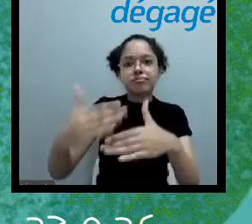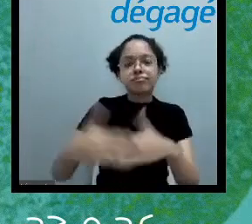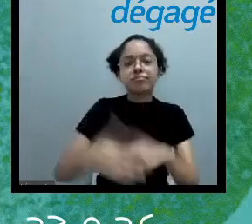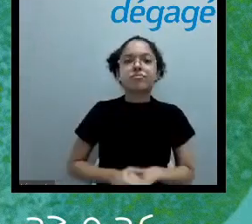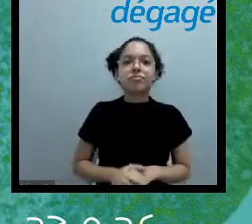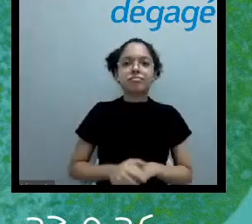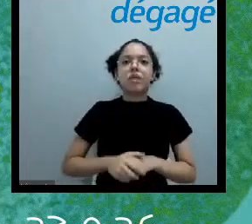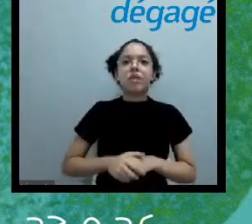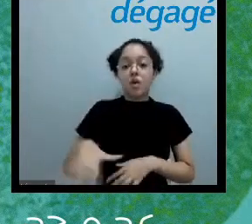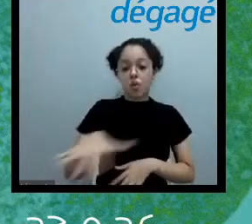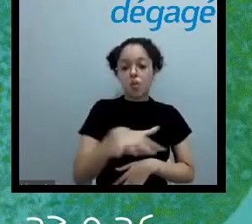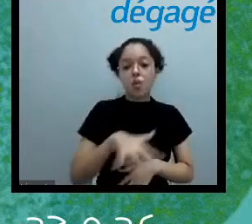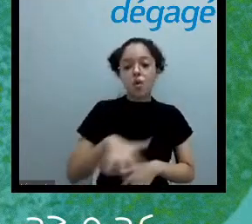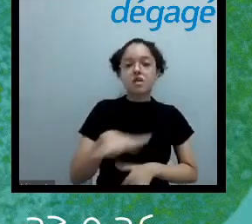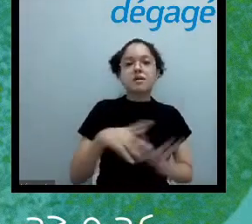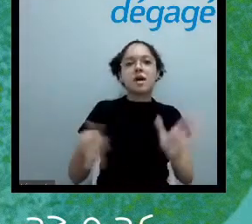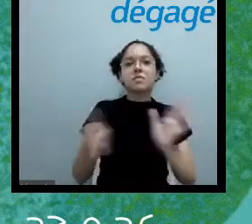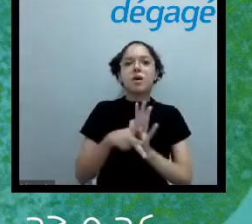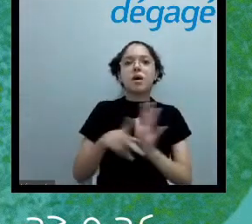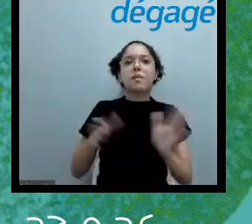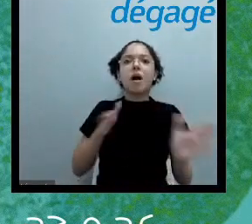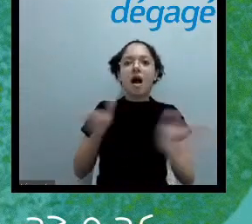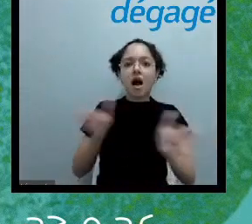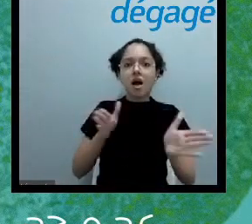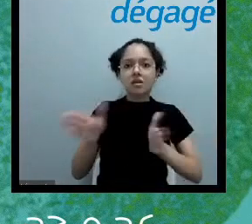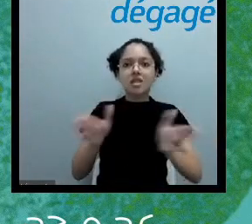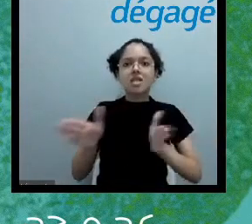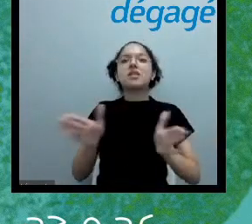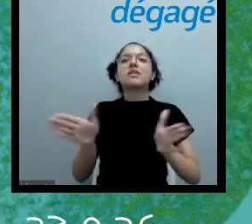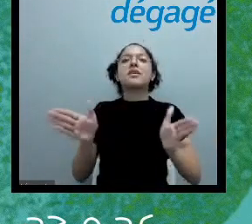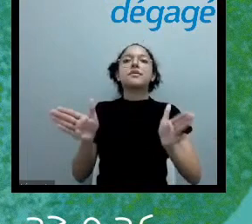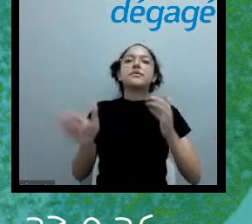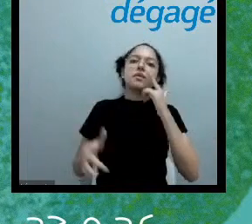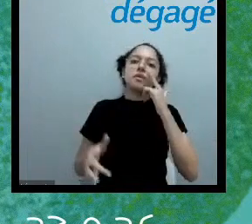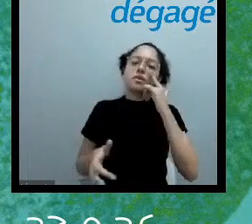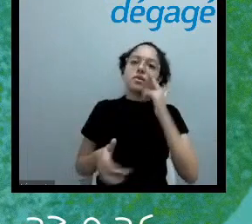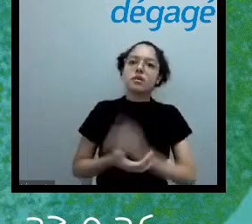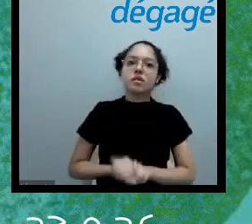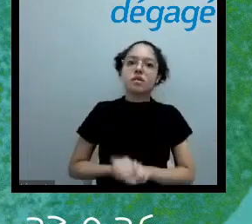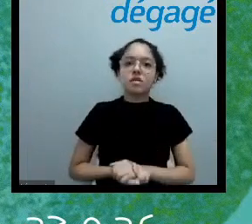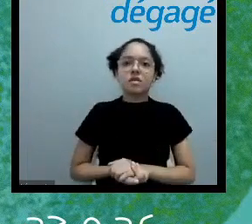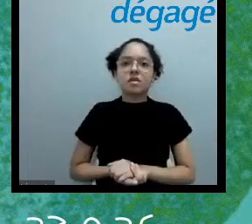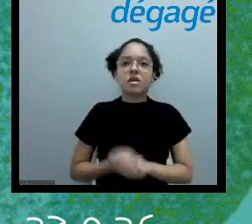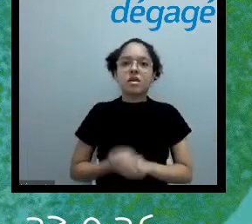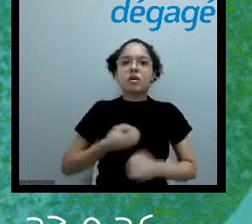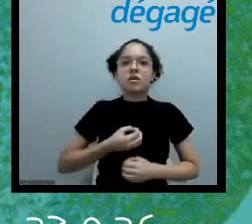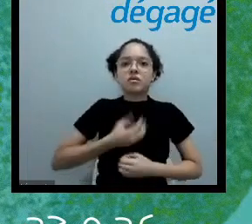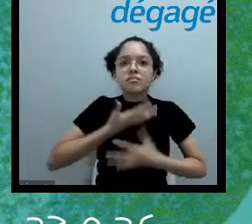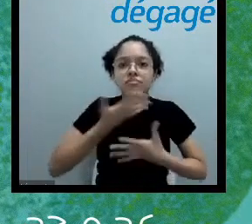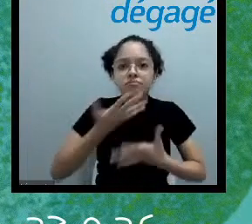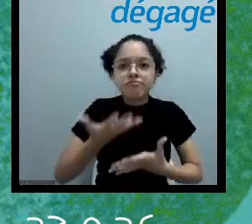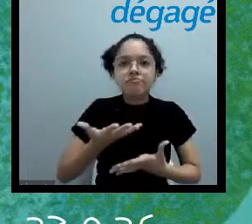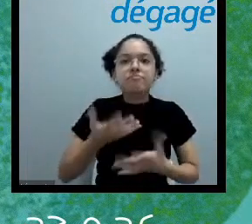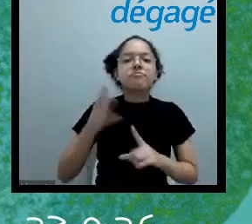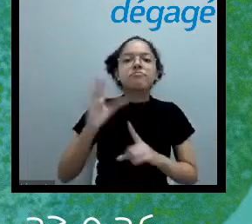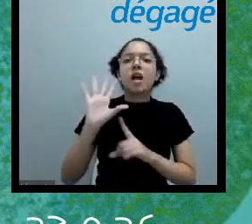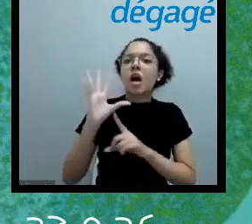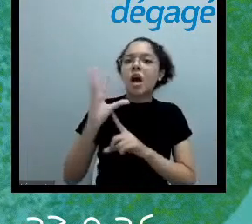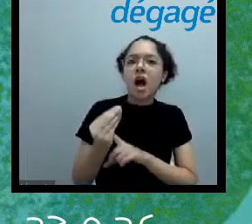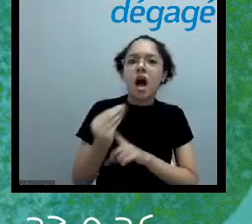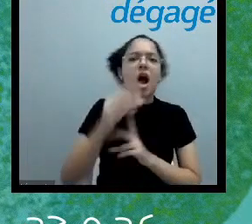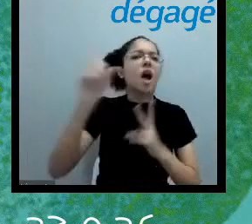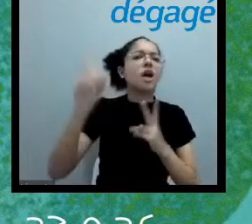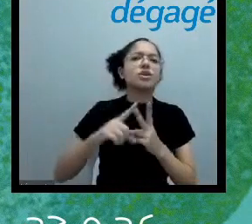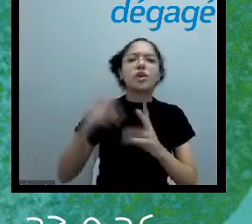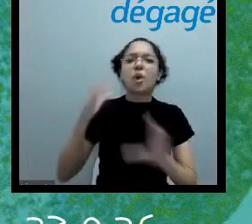seguro para que todos nós possamos exprimir as nossas produções artísticas, comunicativas e relacionais